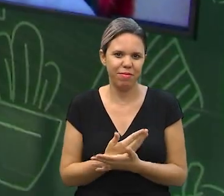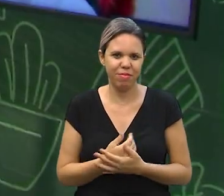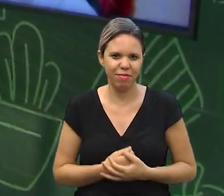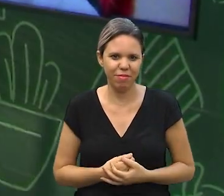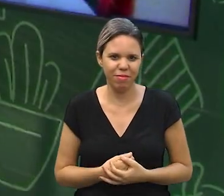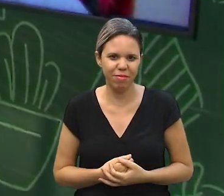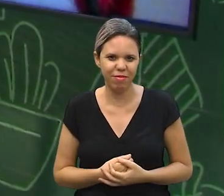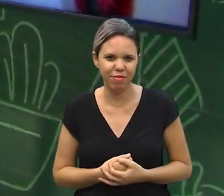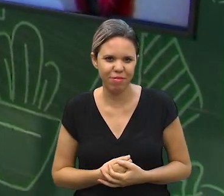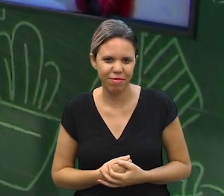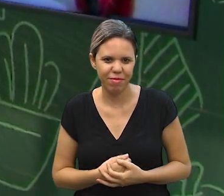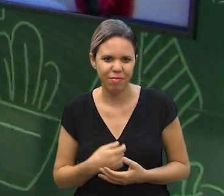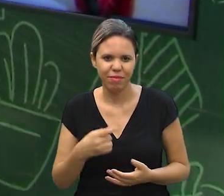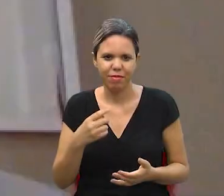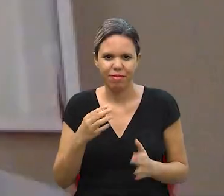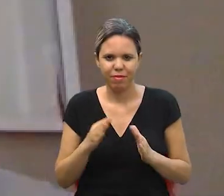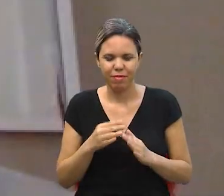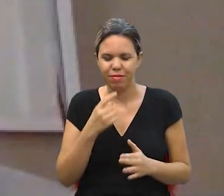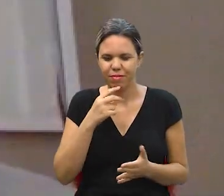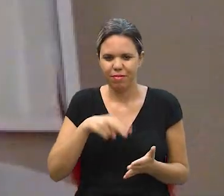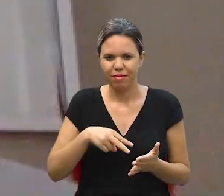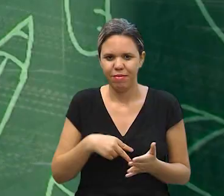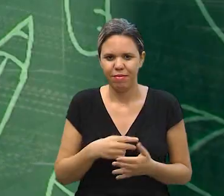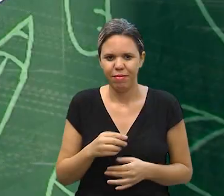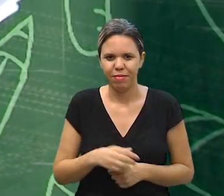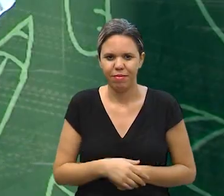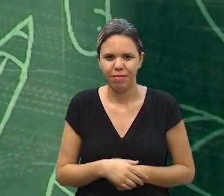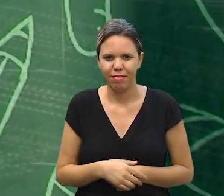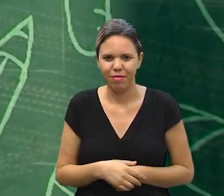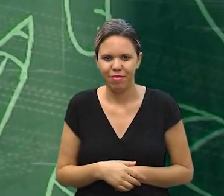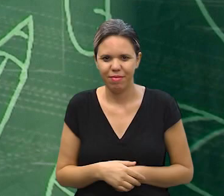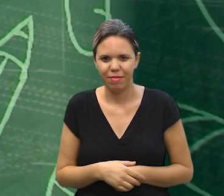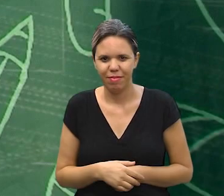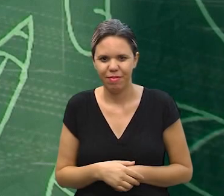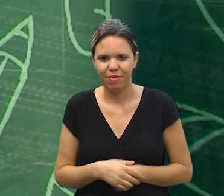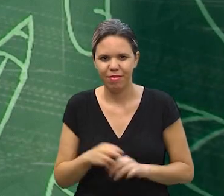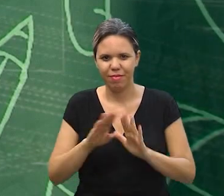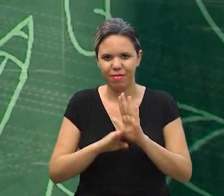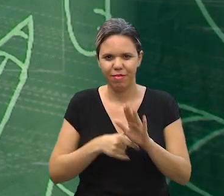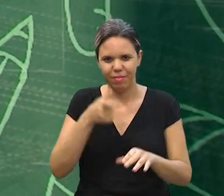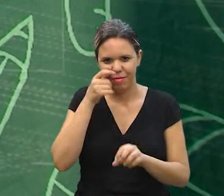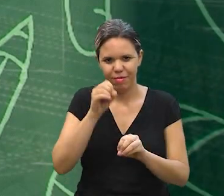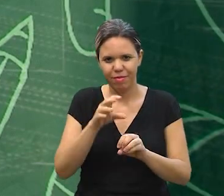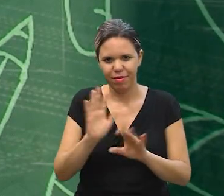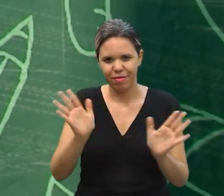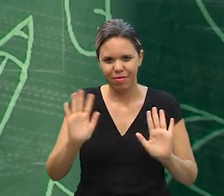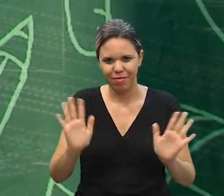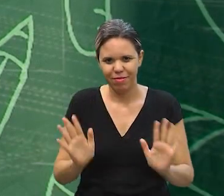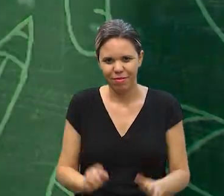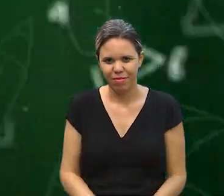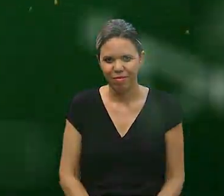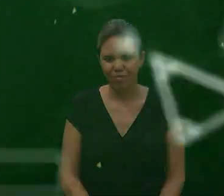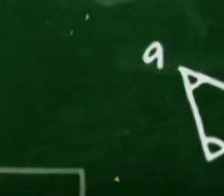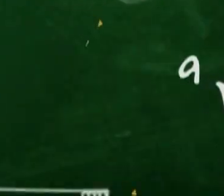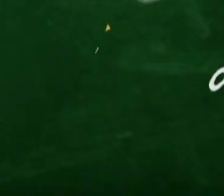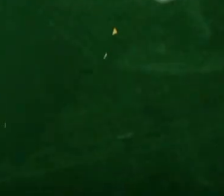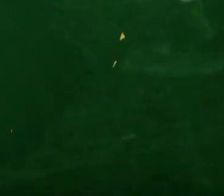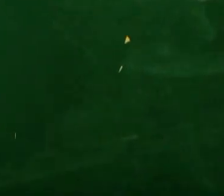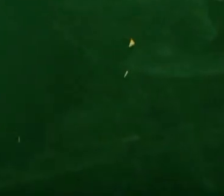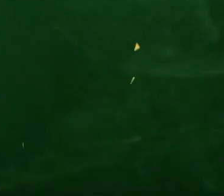mim, pra TV Câmara Campinas. Valeu? É isso aí, pessoal. É o quadro De Olho na Educação. Até a próxima.